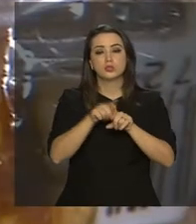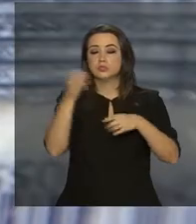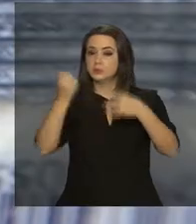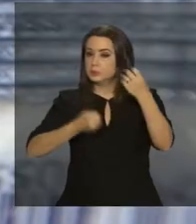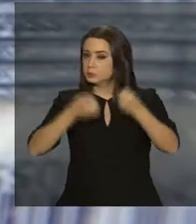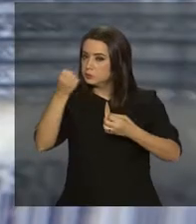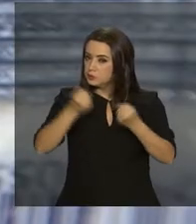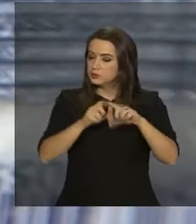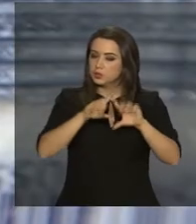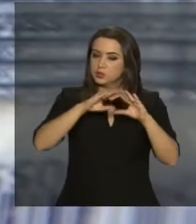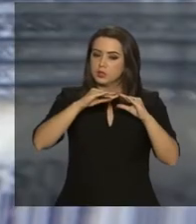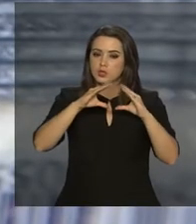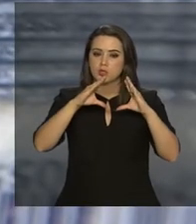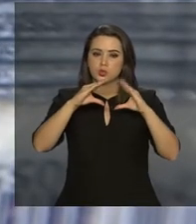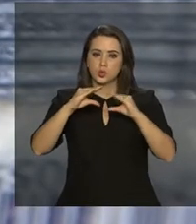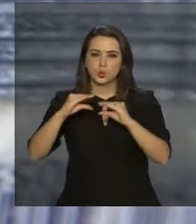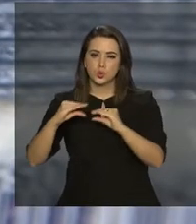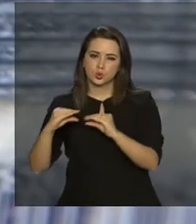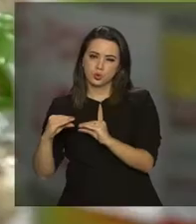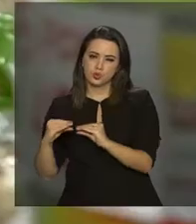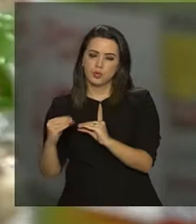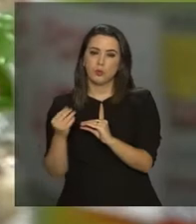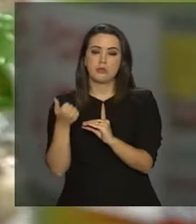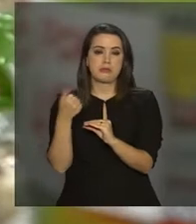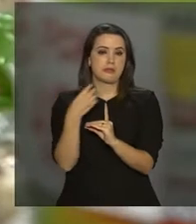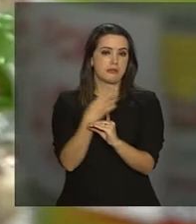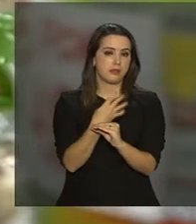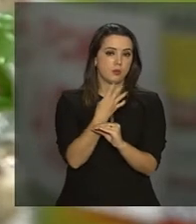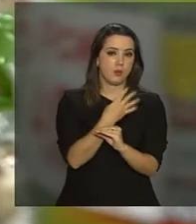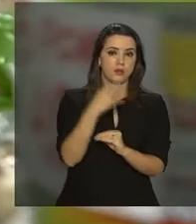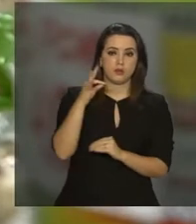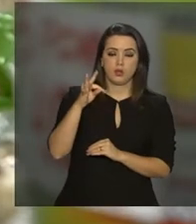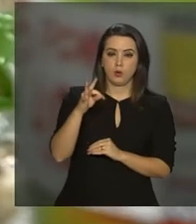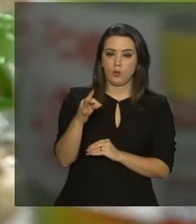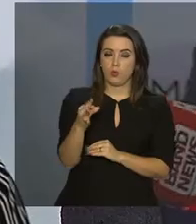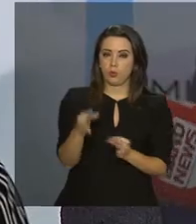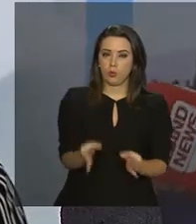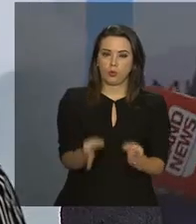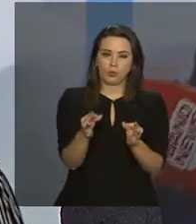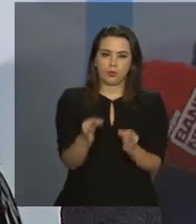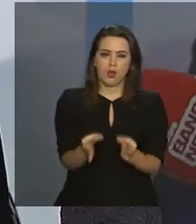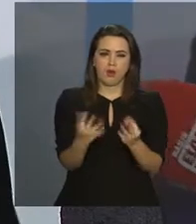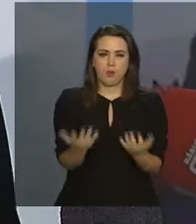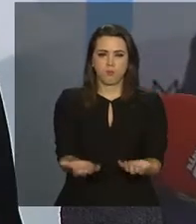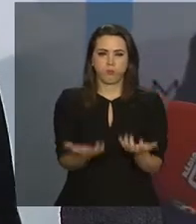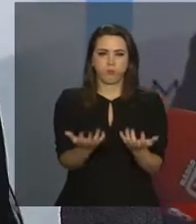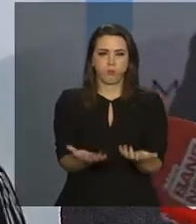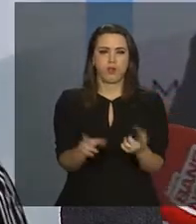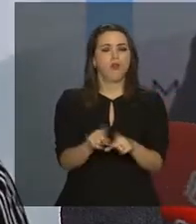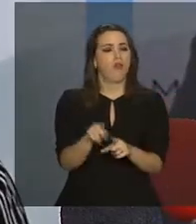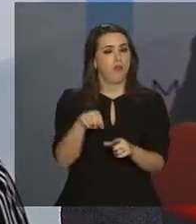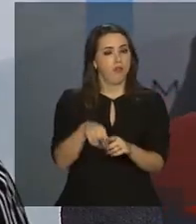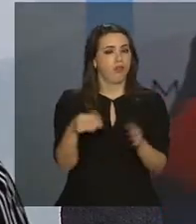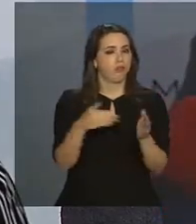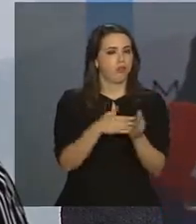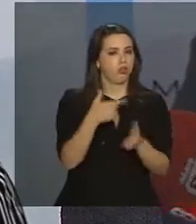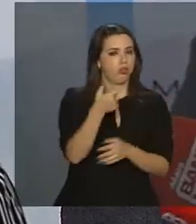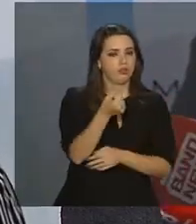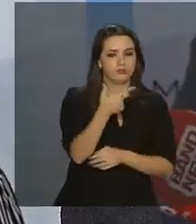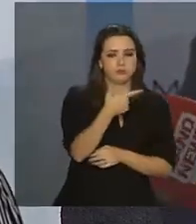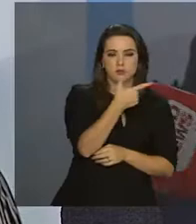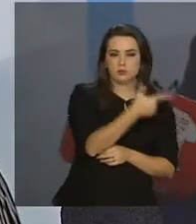mercado 144 mil toneladas de açúcar dos alimentos até 2022. Nós teremos aí em 2020